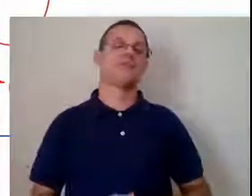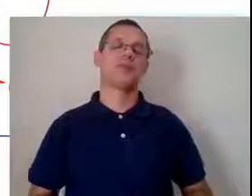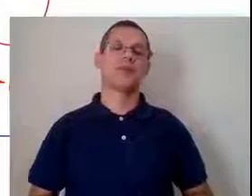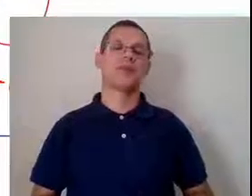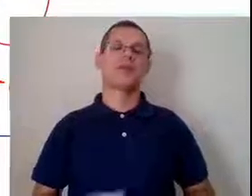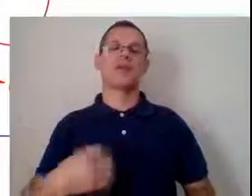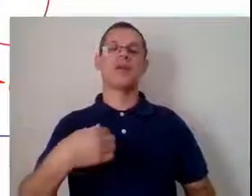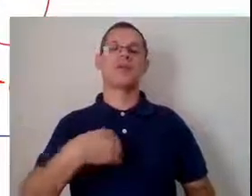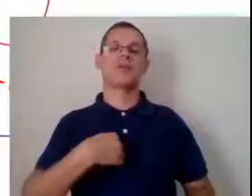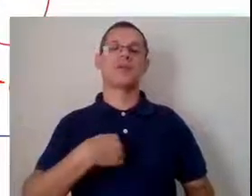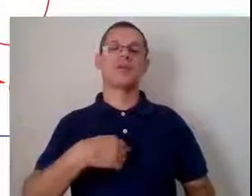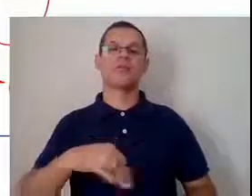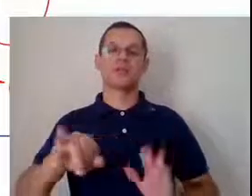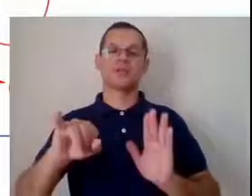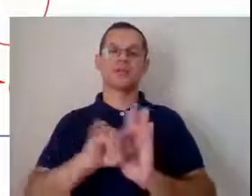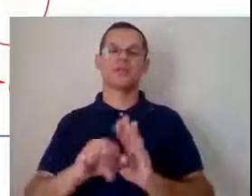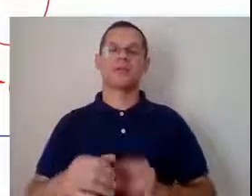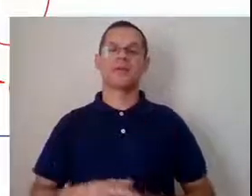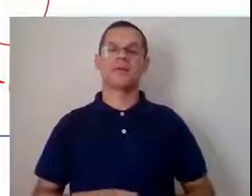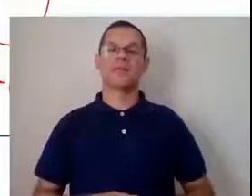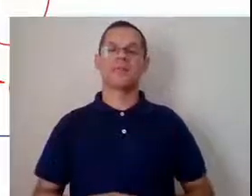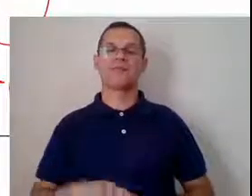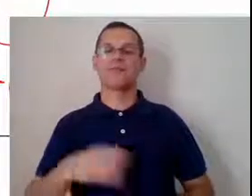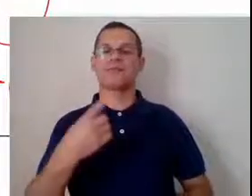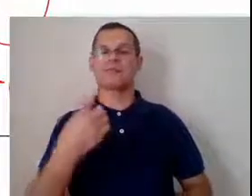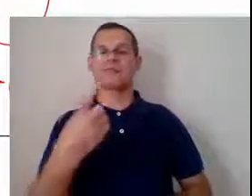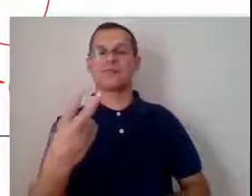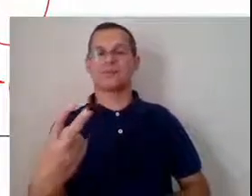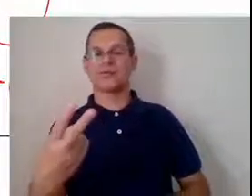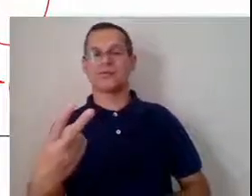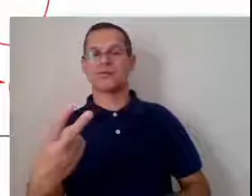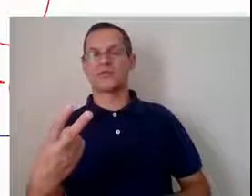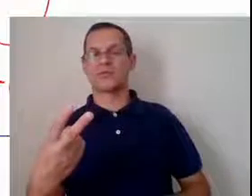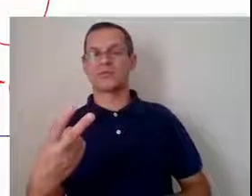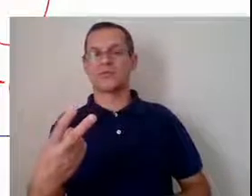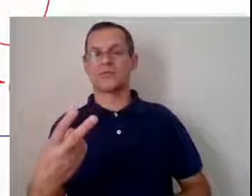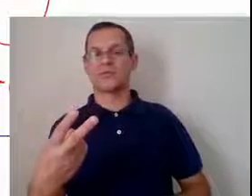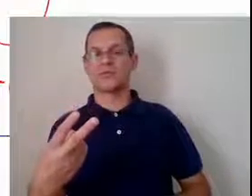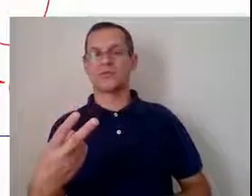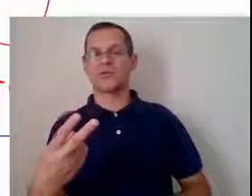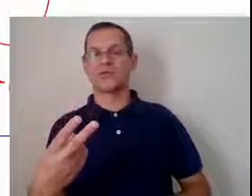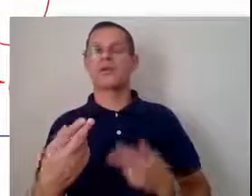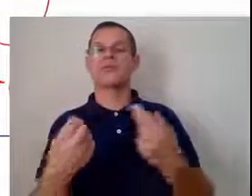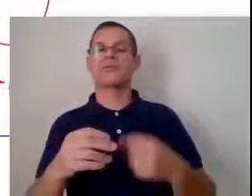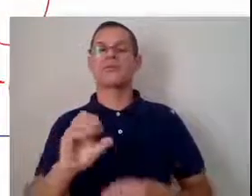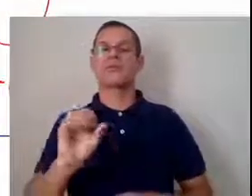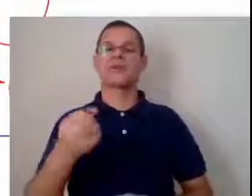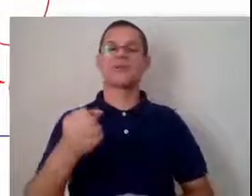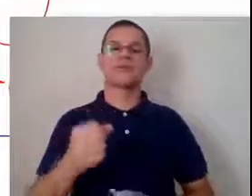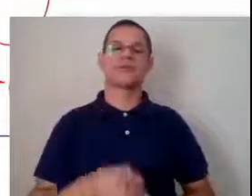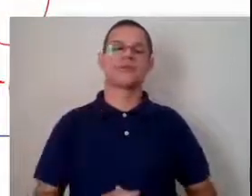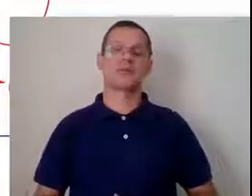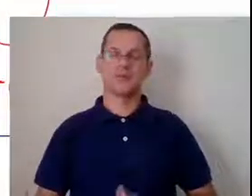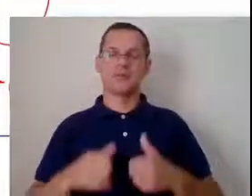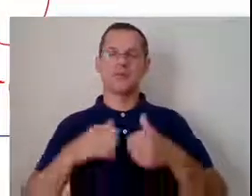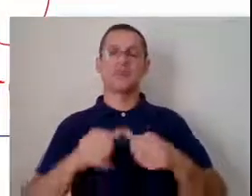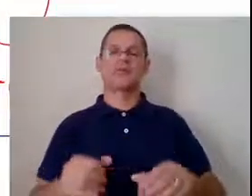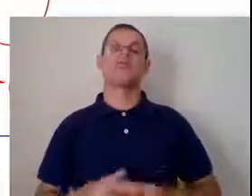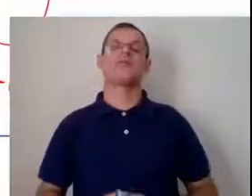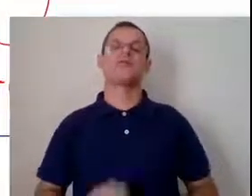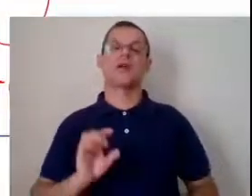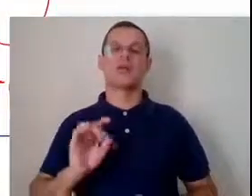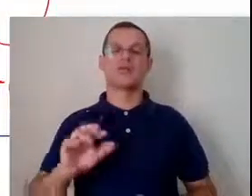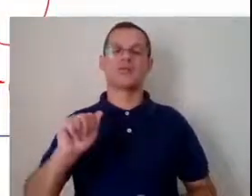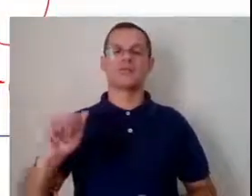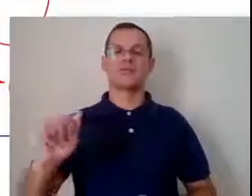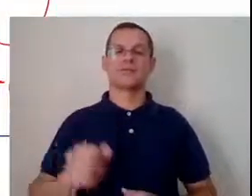que eu sei? Eu sei que 12 são comuns e 8 pertencem só